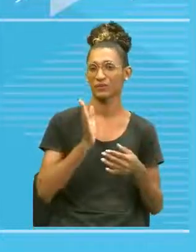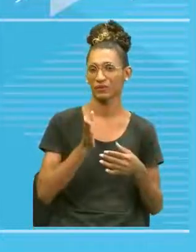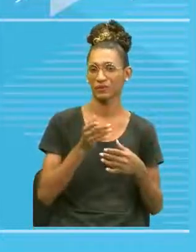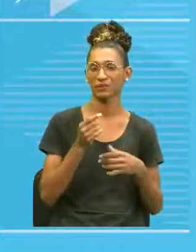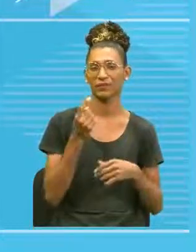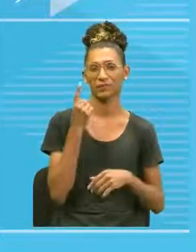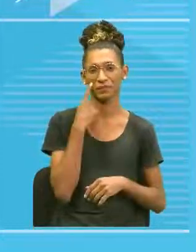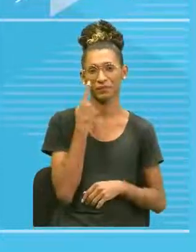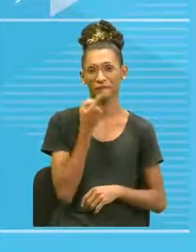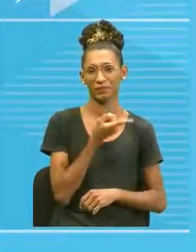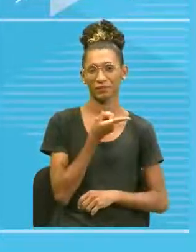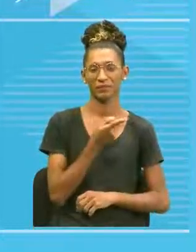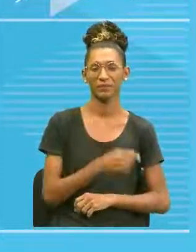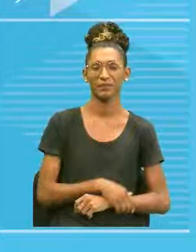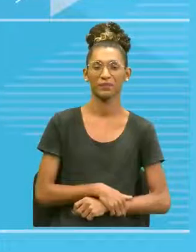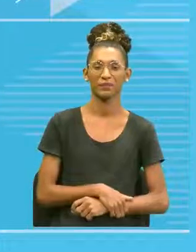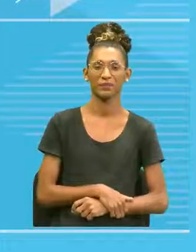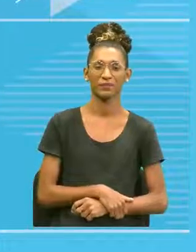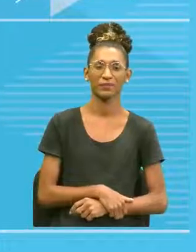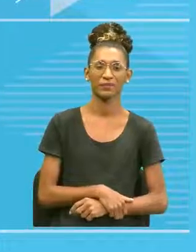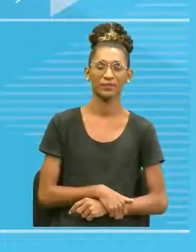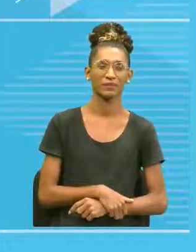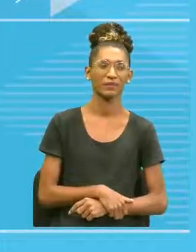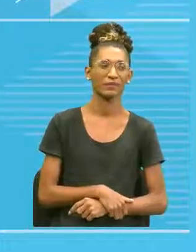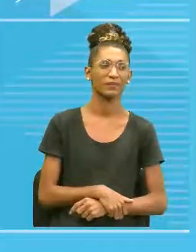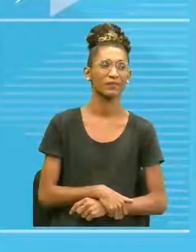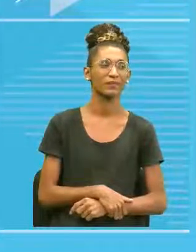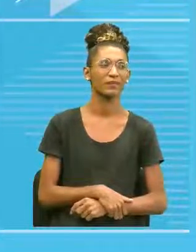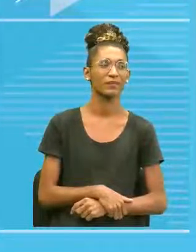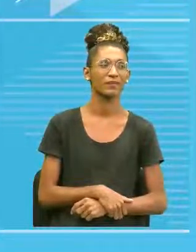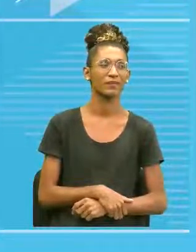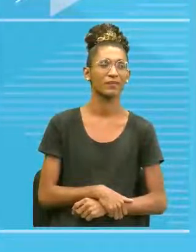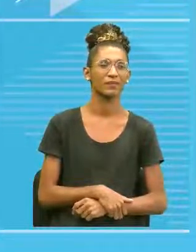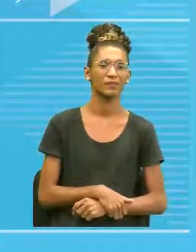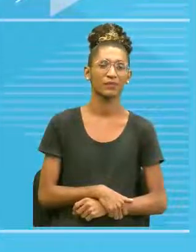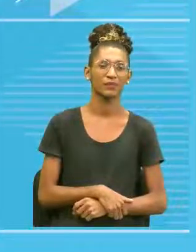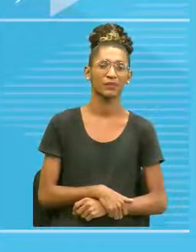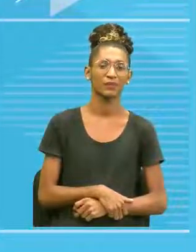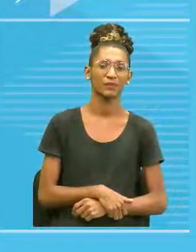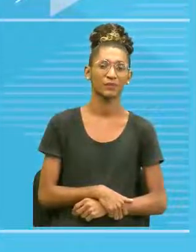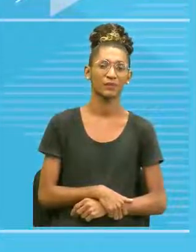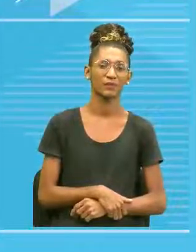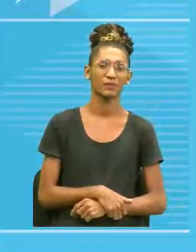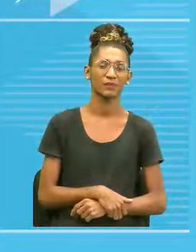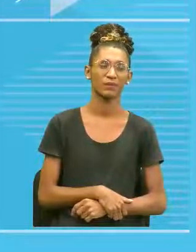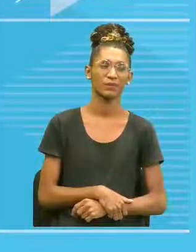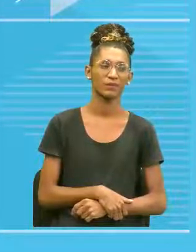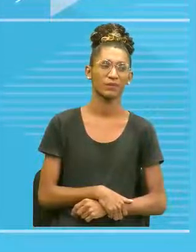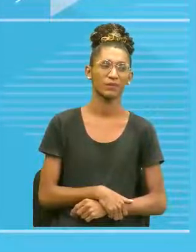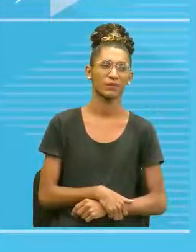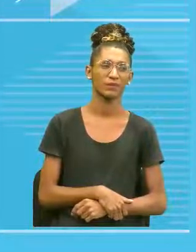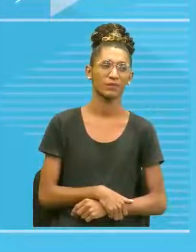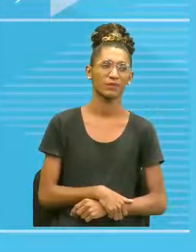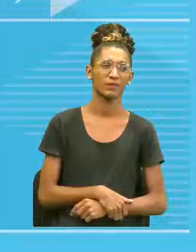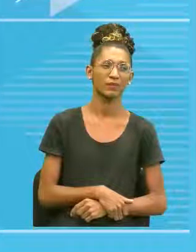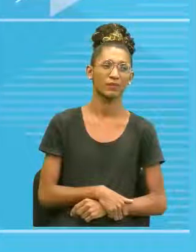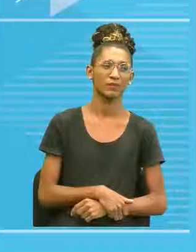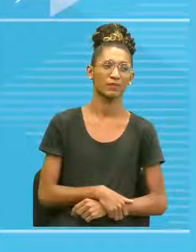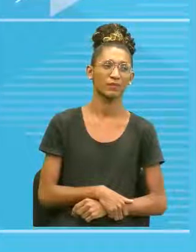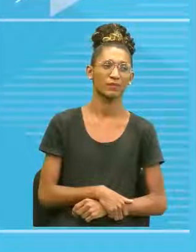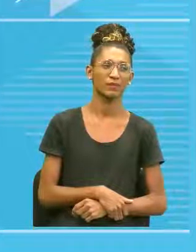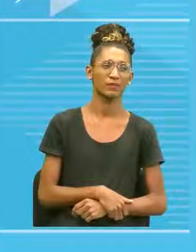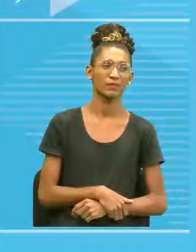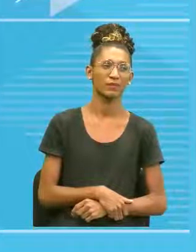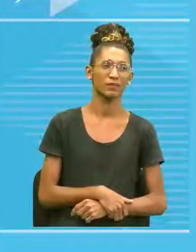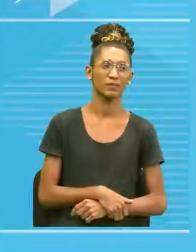etion nós tínhamos o havíamos feito e tu quer dizer feito portanto que o particípio de a ser